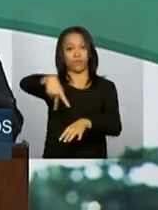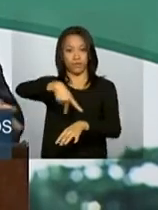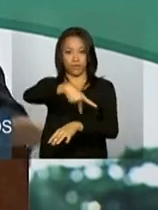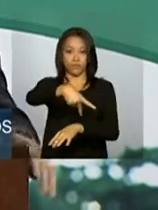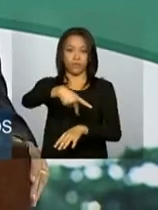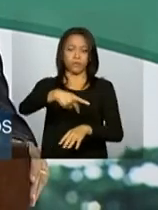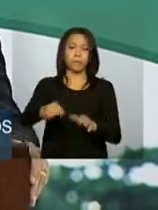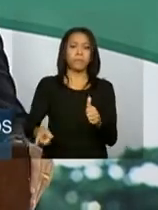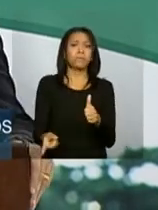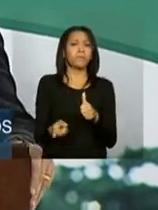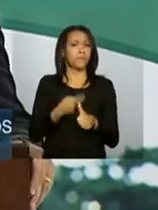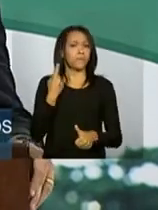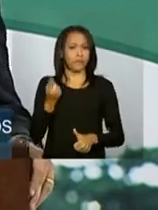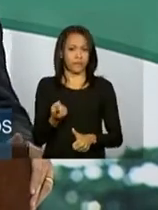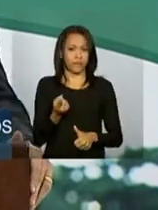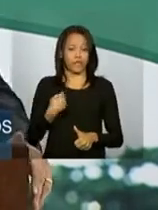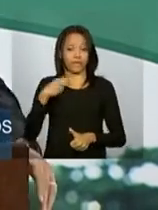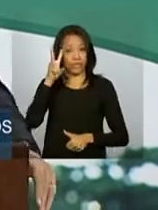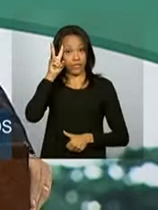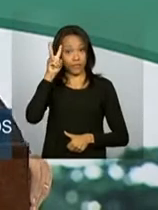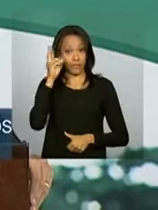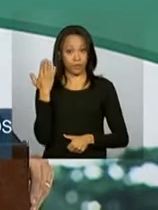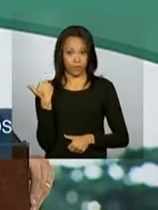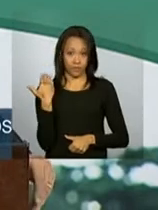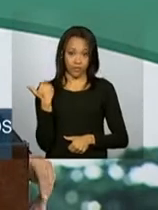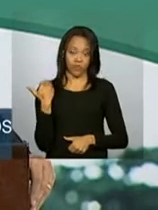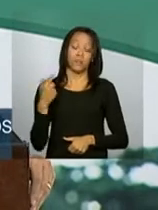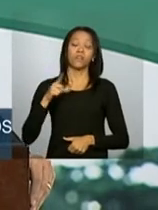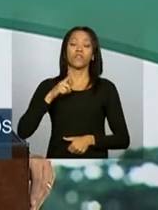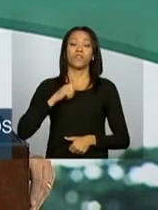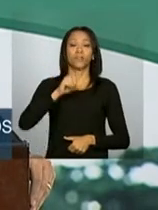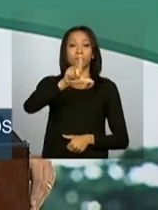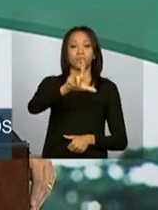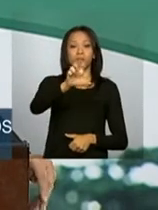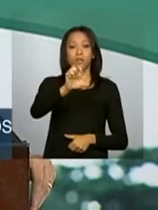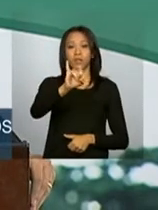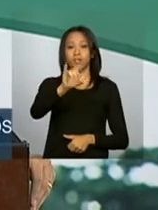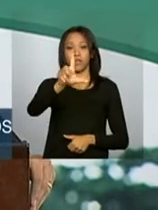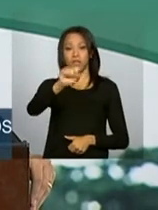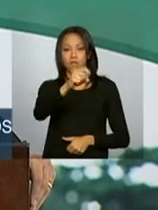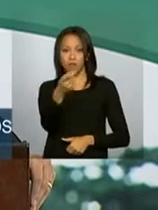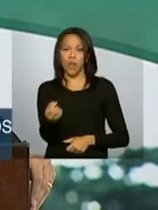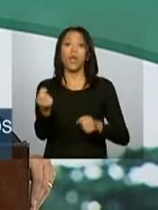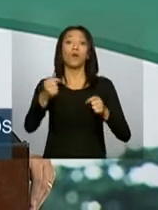Primeiro, na segunda-feira, nós tivemos o leilão de Campo de Libra.